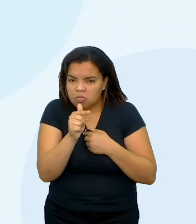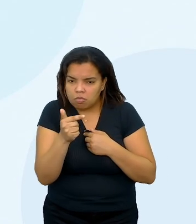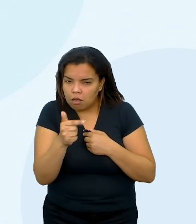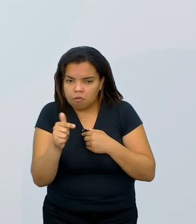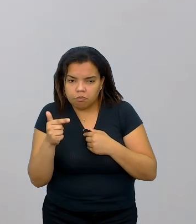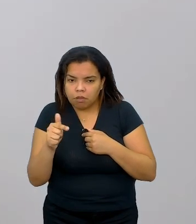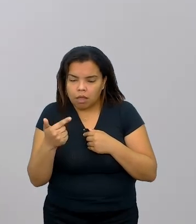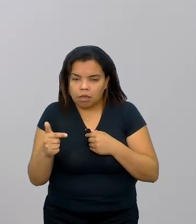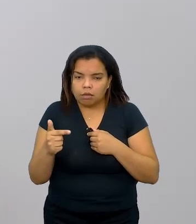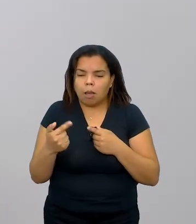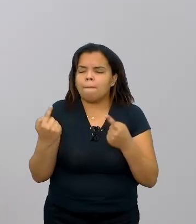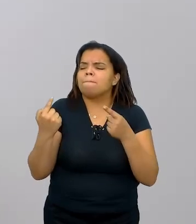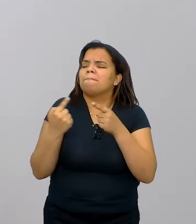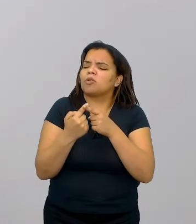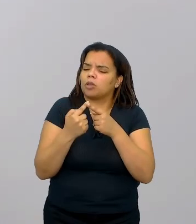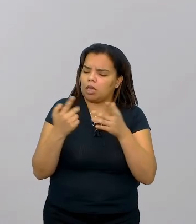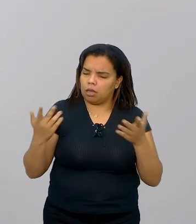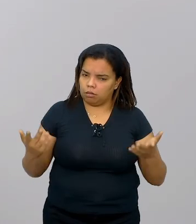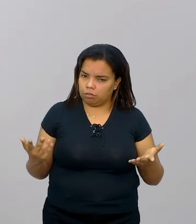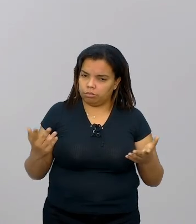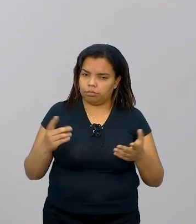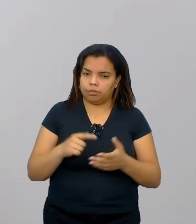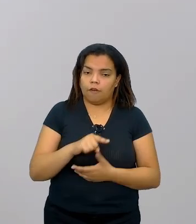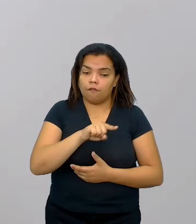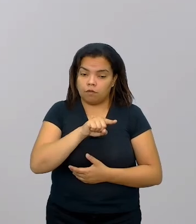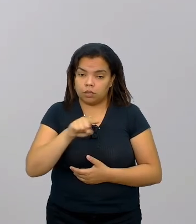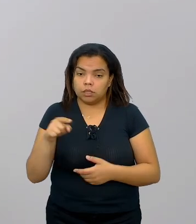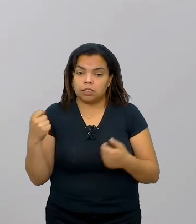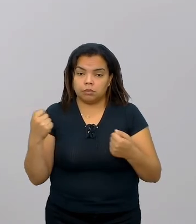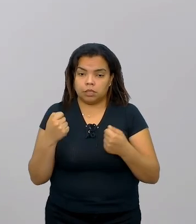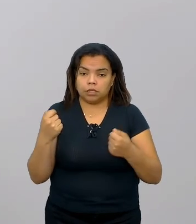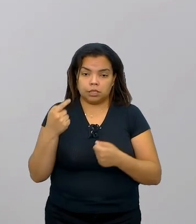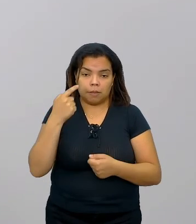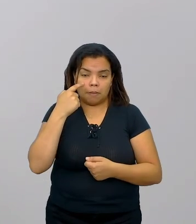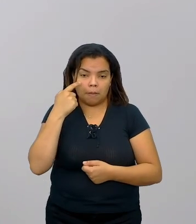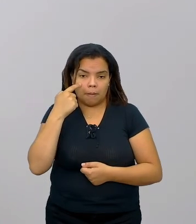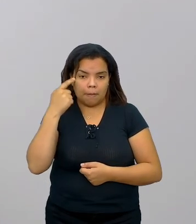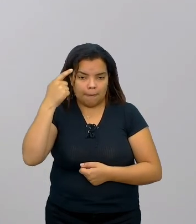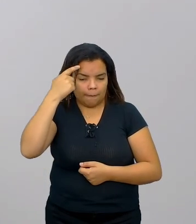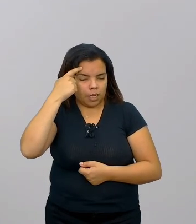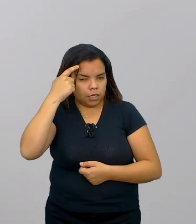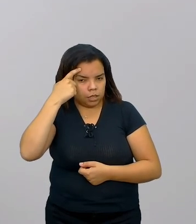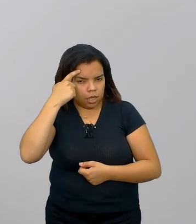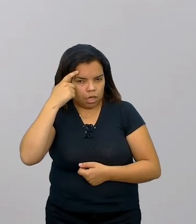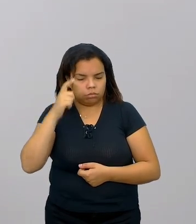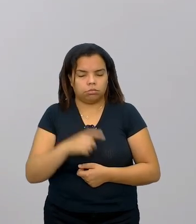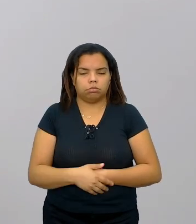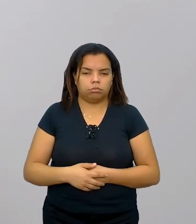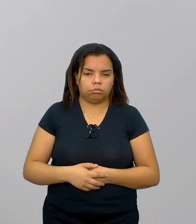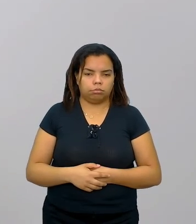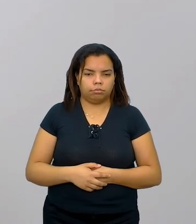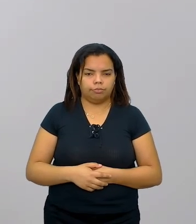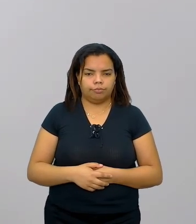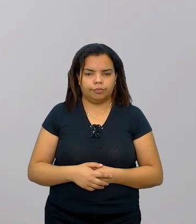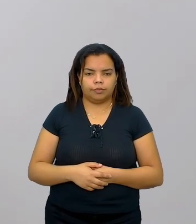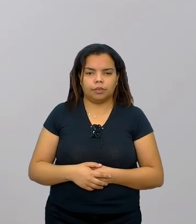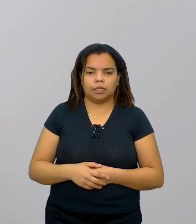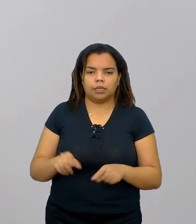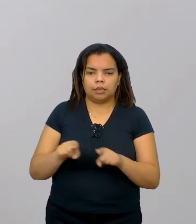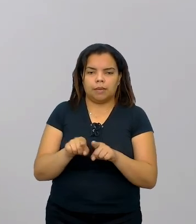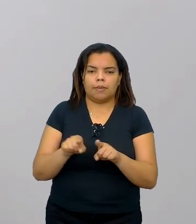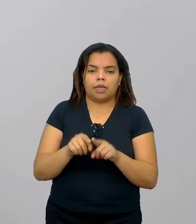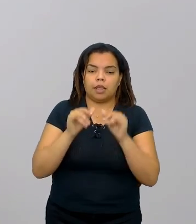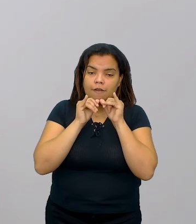hein? Então, olha só, algo para que vocês, então, fiquem aí pensando. Enquanto vocês estão pensando, também